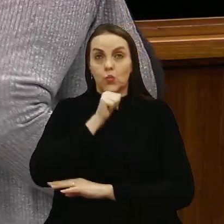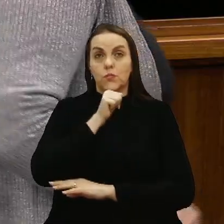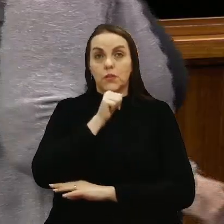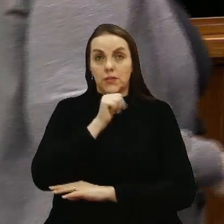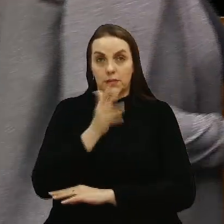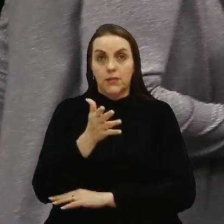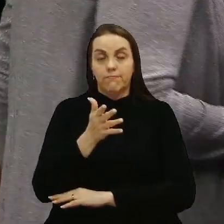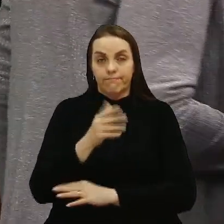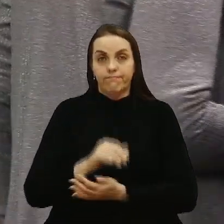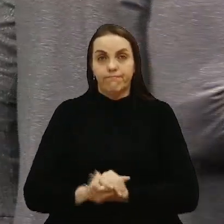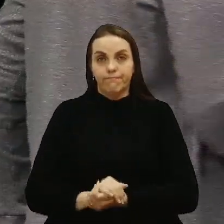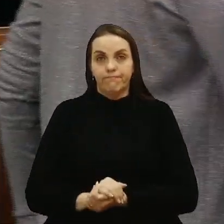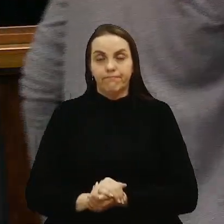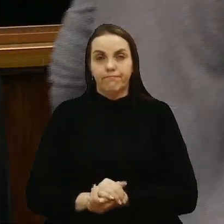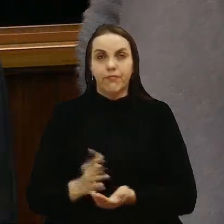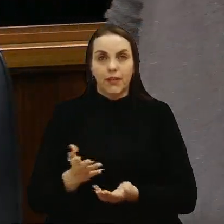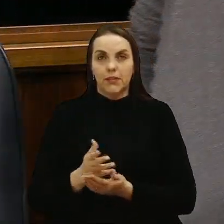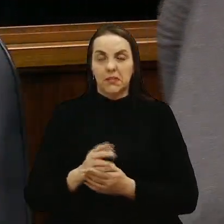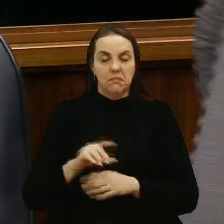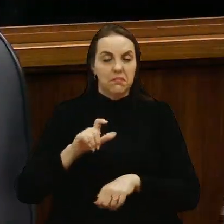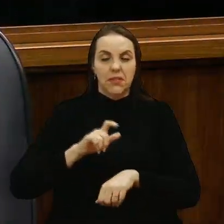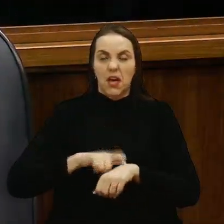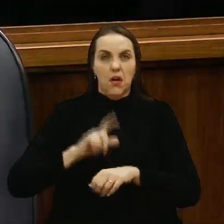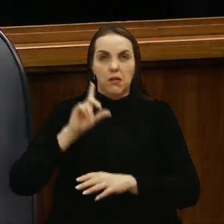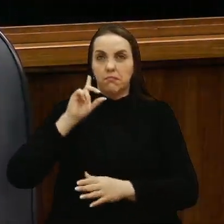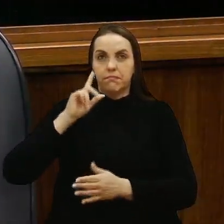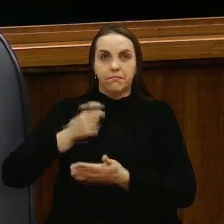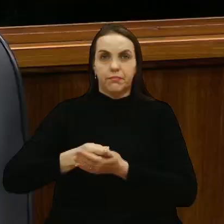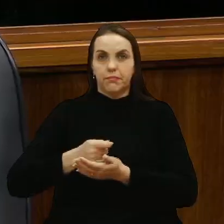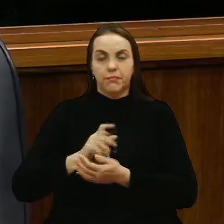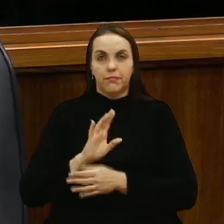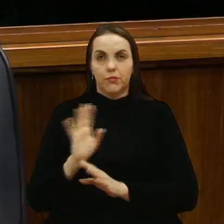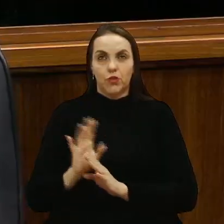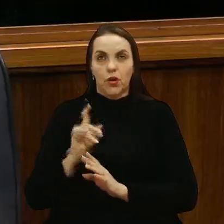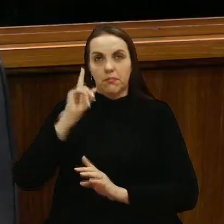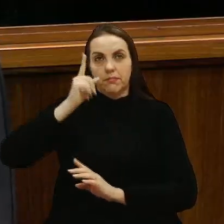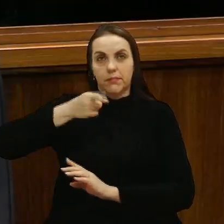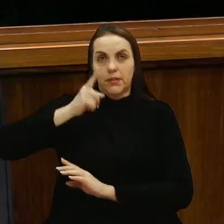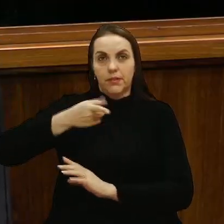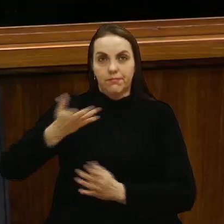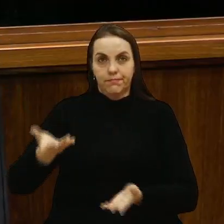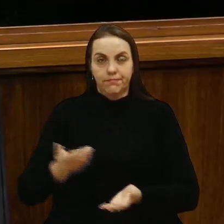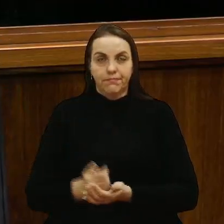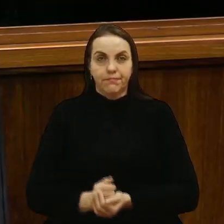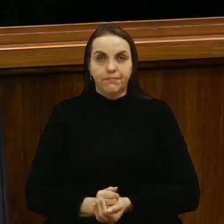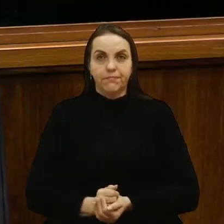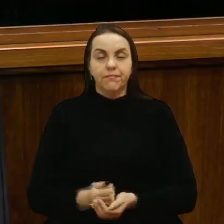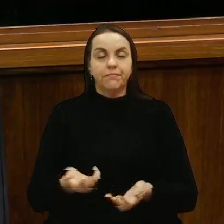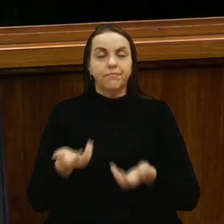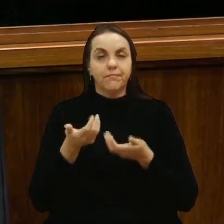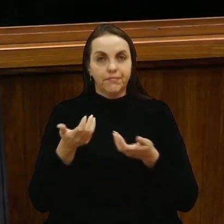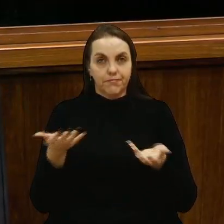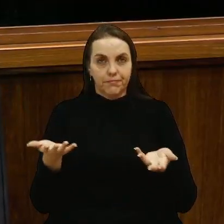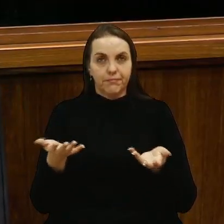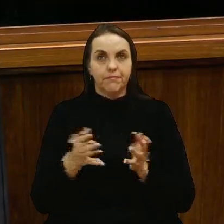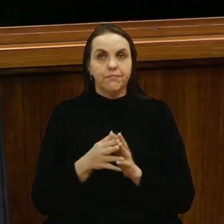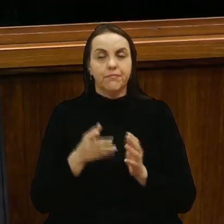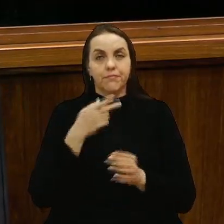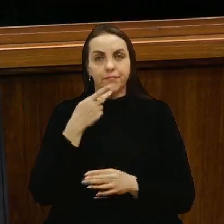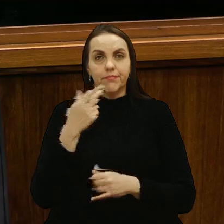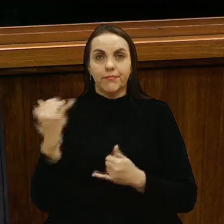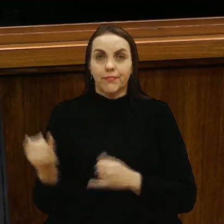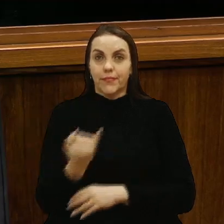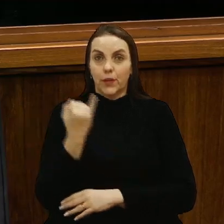dessa medida arbitrária, unilateral. E eu quero aqui trazer algo muito importante